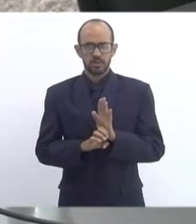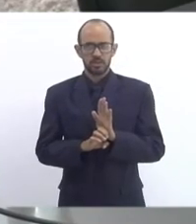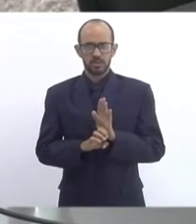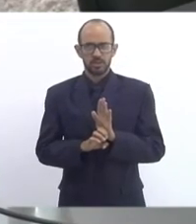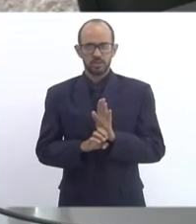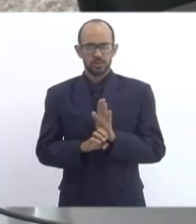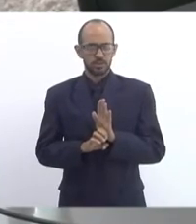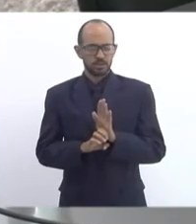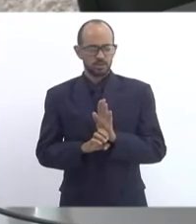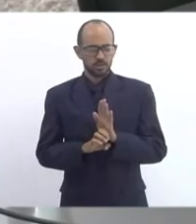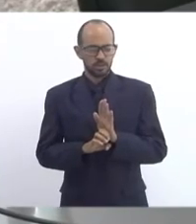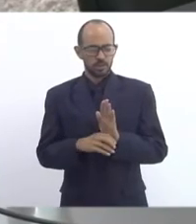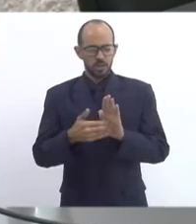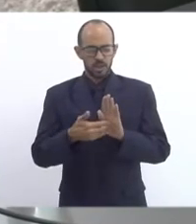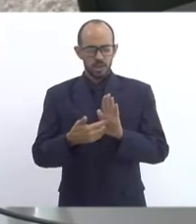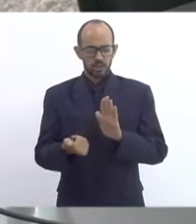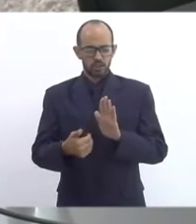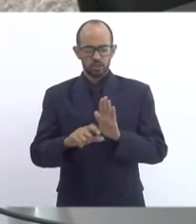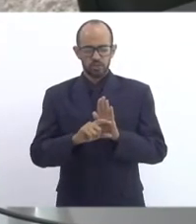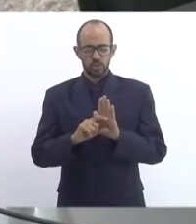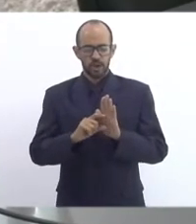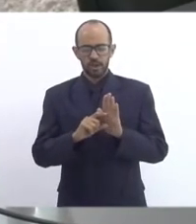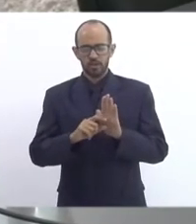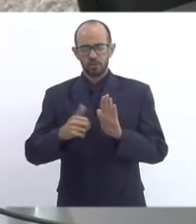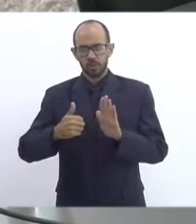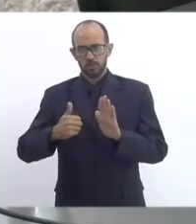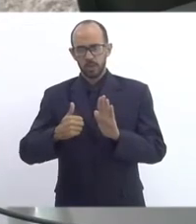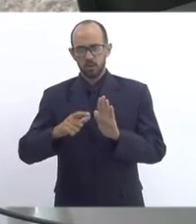Suprimindo, suprimo o parágrafo primeiro do artigo 1º.